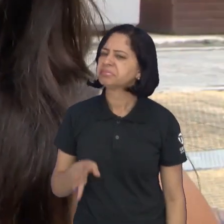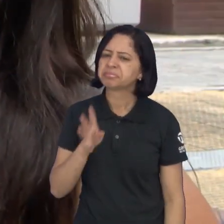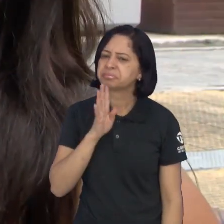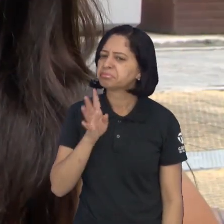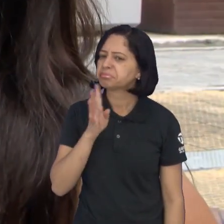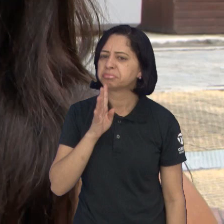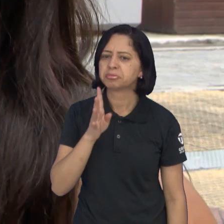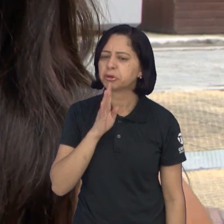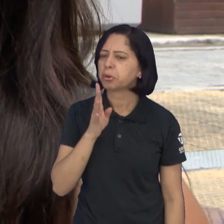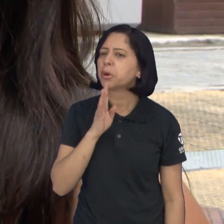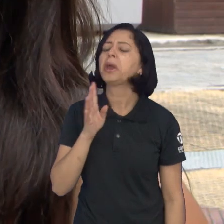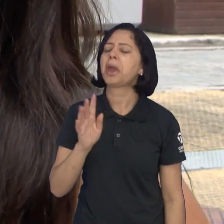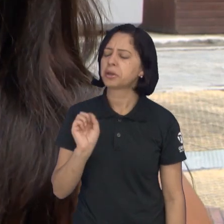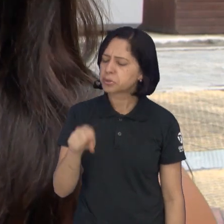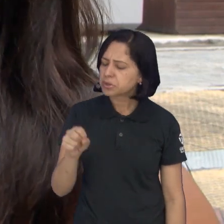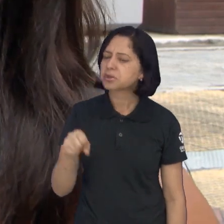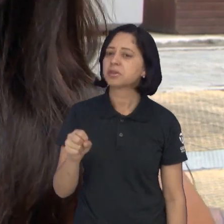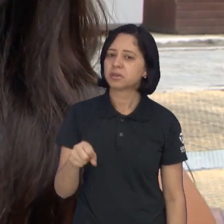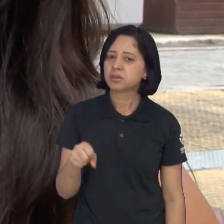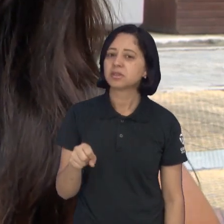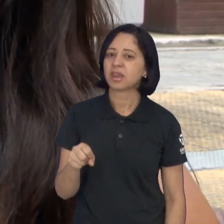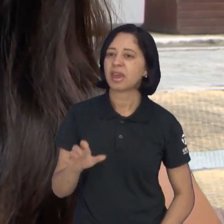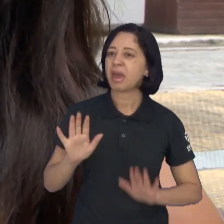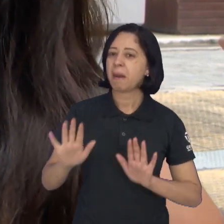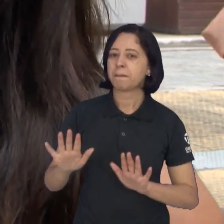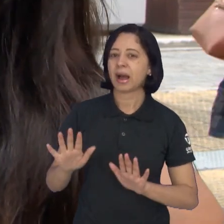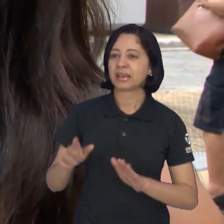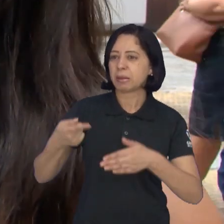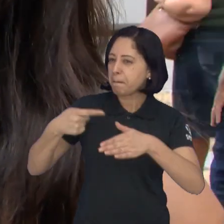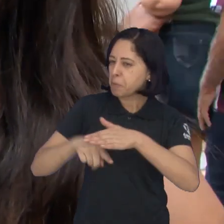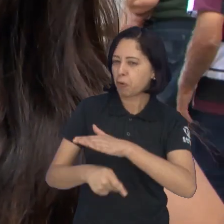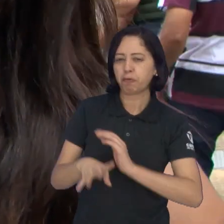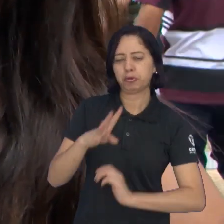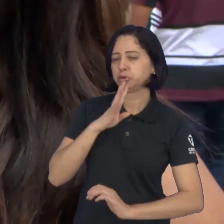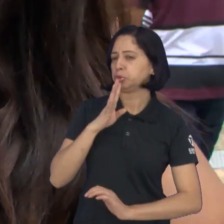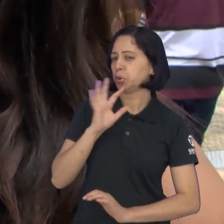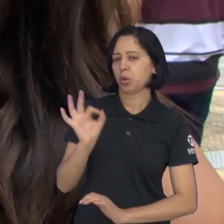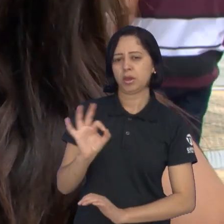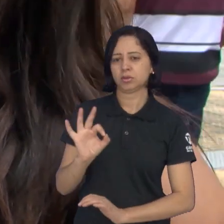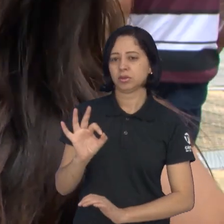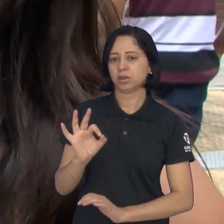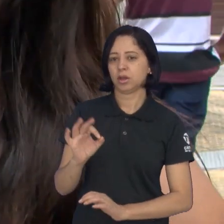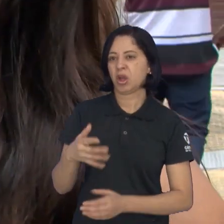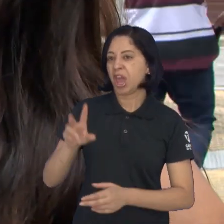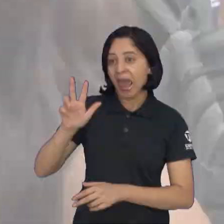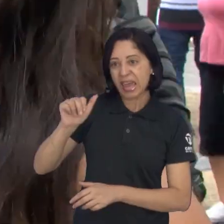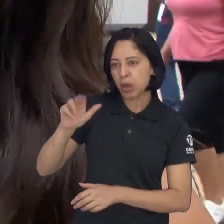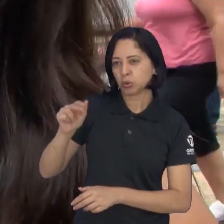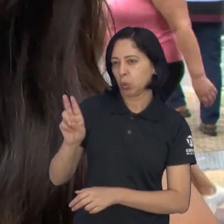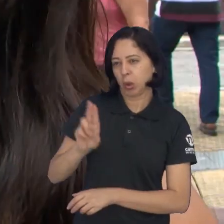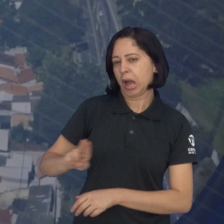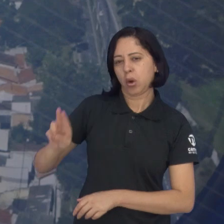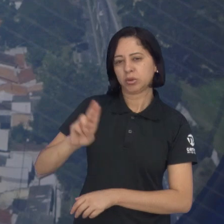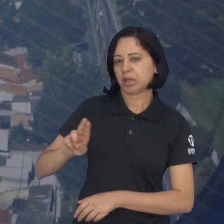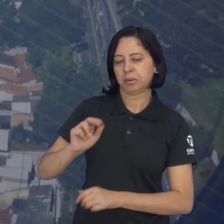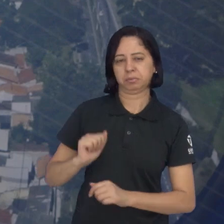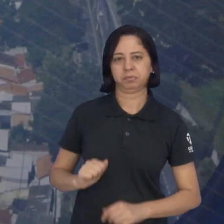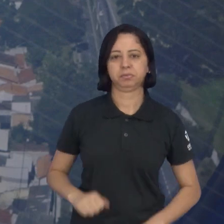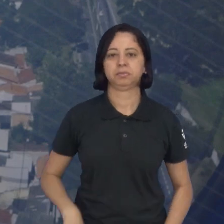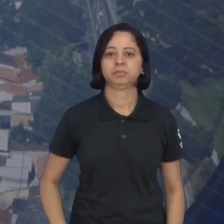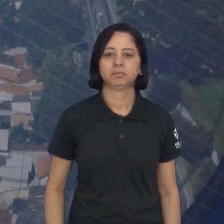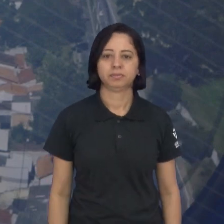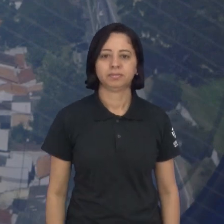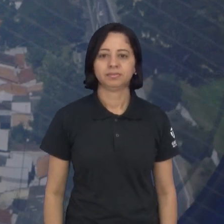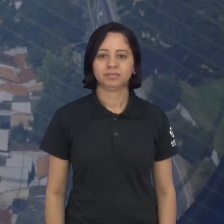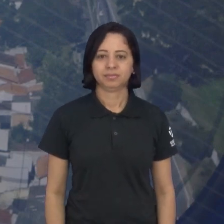não chego a me aprimorar sobre e também nunca cheguei a praticar também, nunca utilizei.